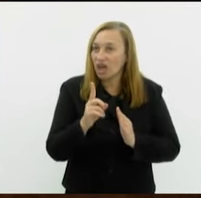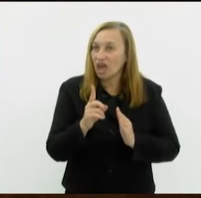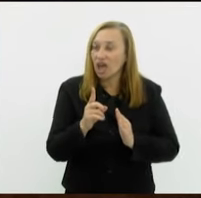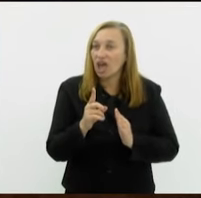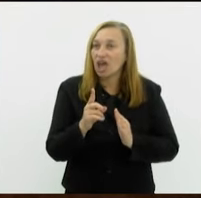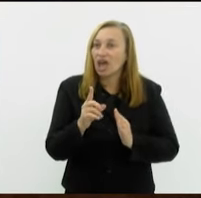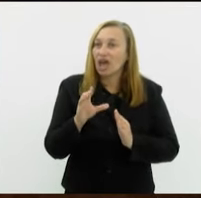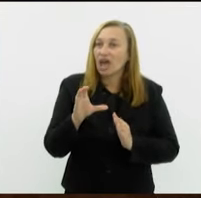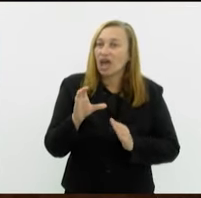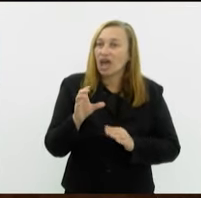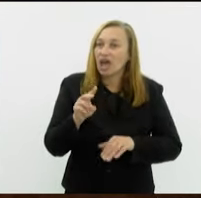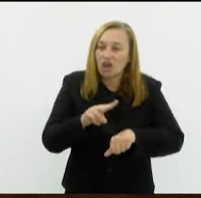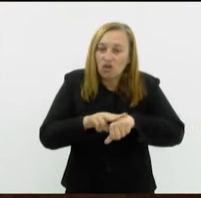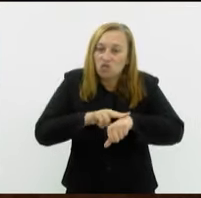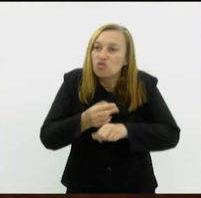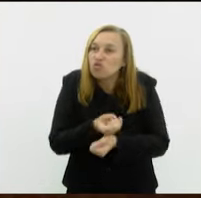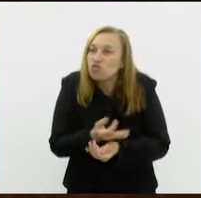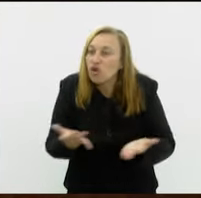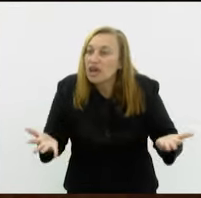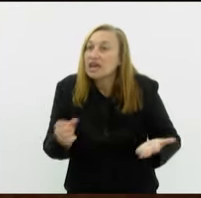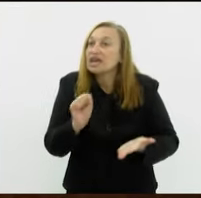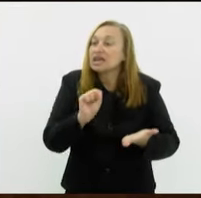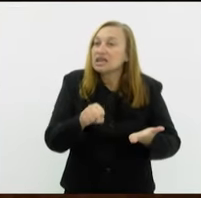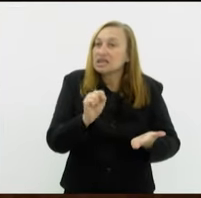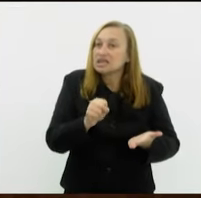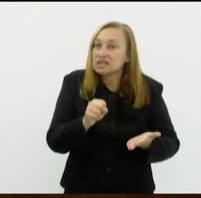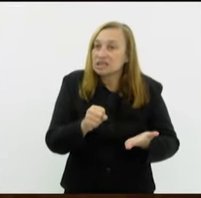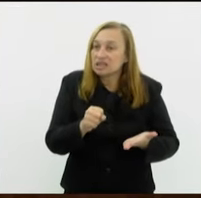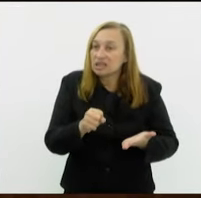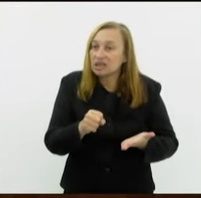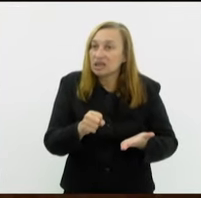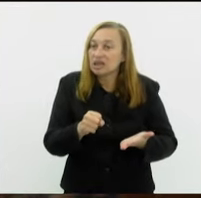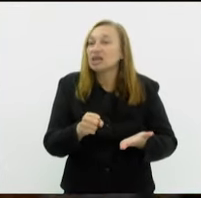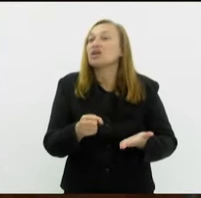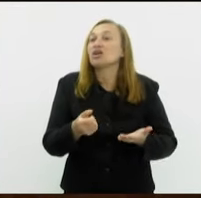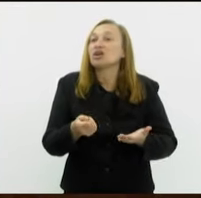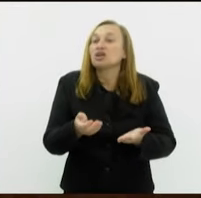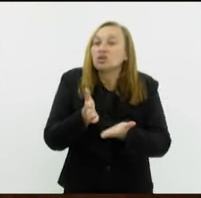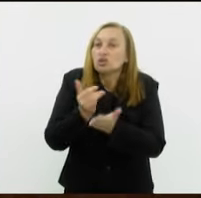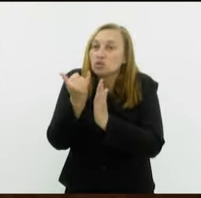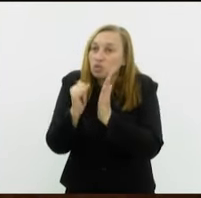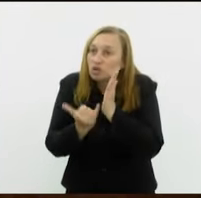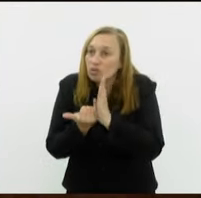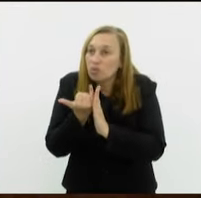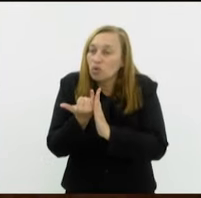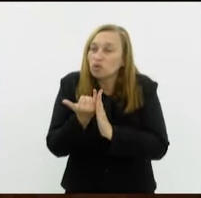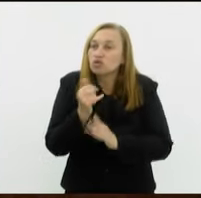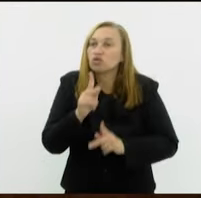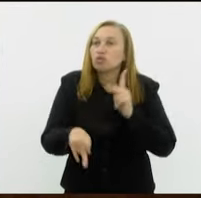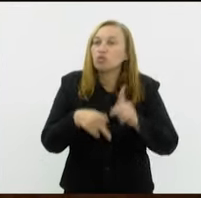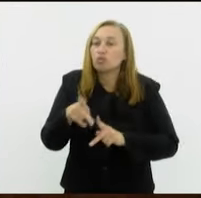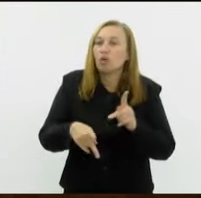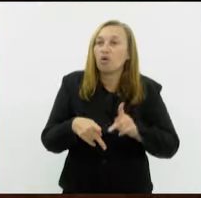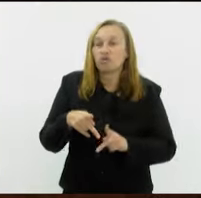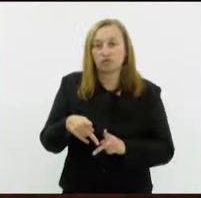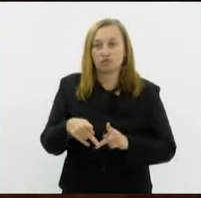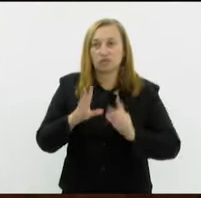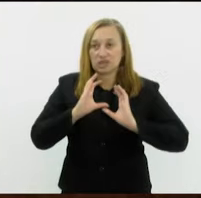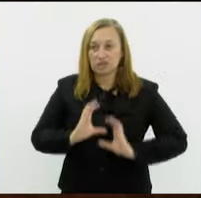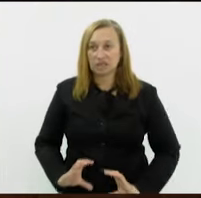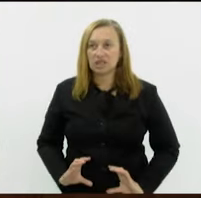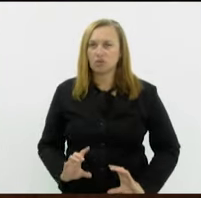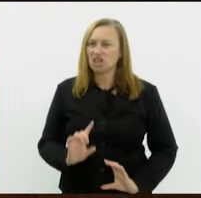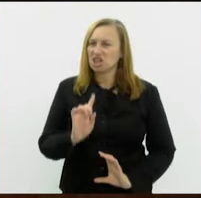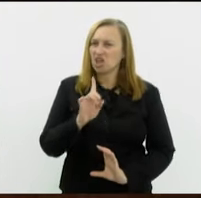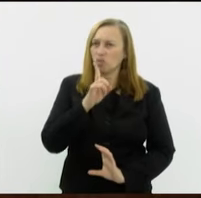O dinheiro dessa casa é fruto da austeridade da presidência e é fruto dos impostos do cidadão fluminense. Com isso, não me